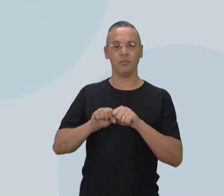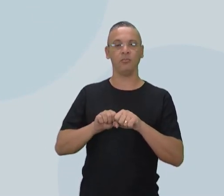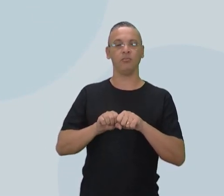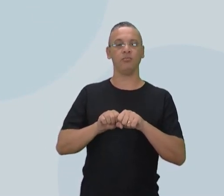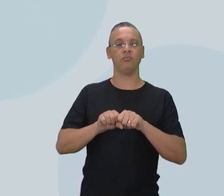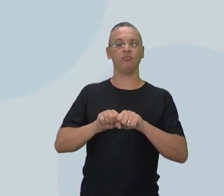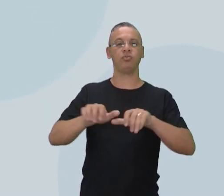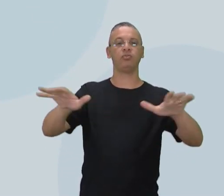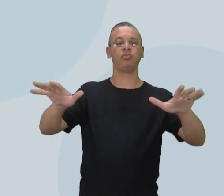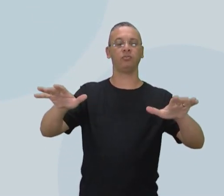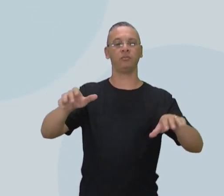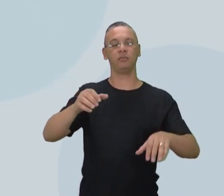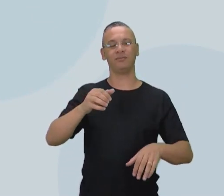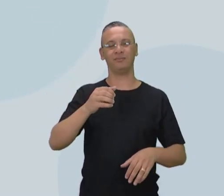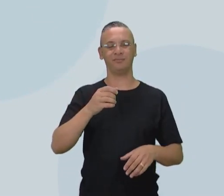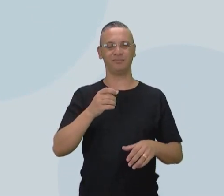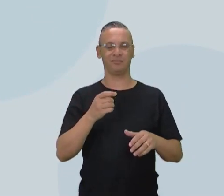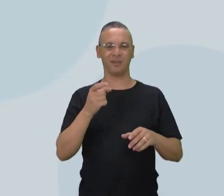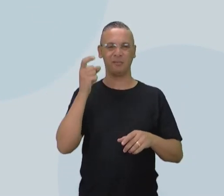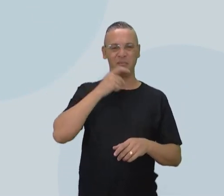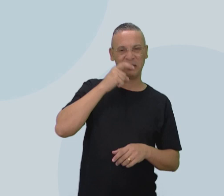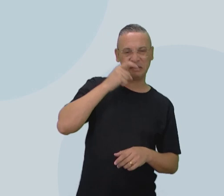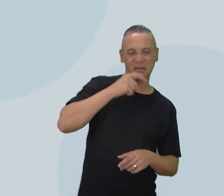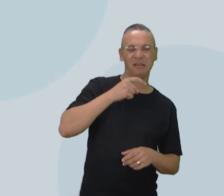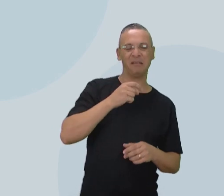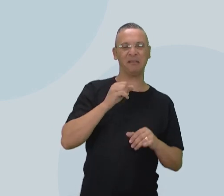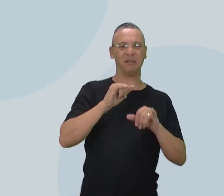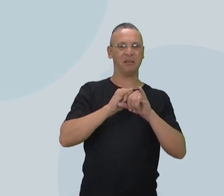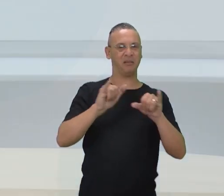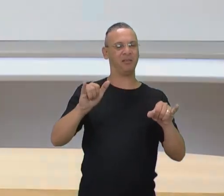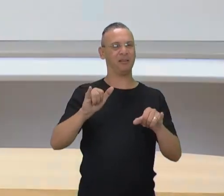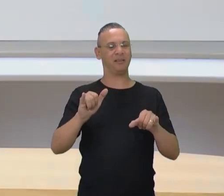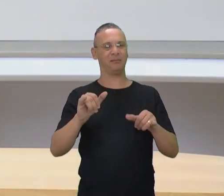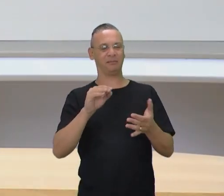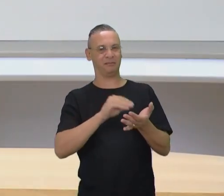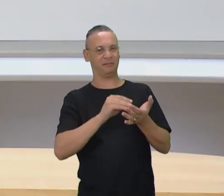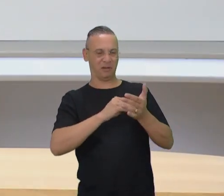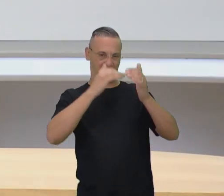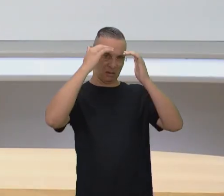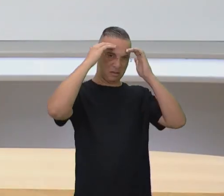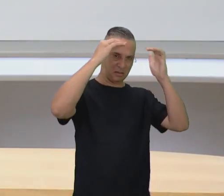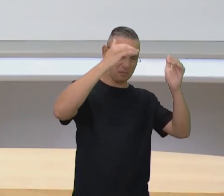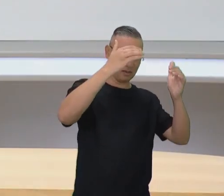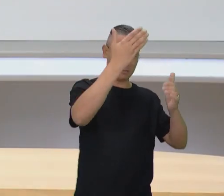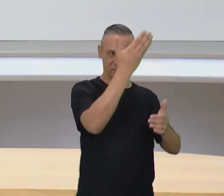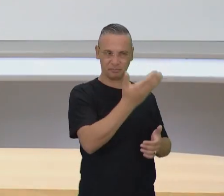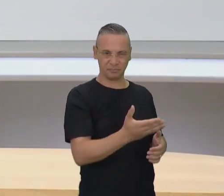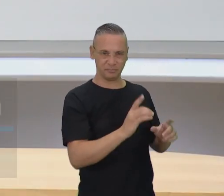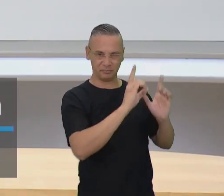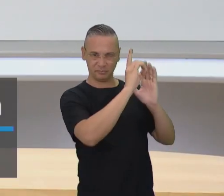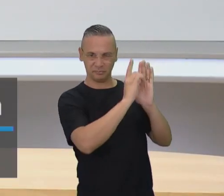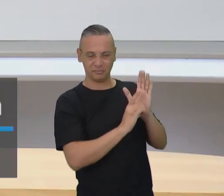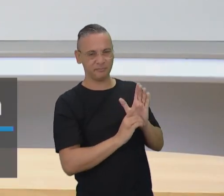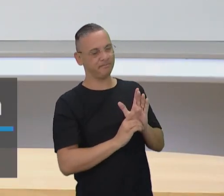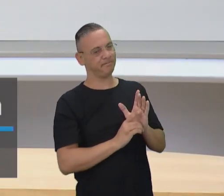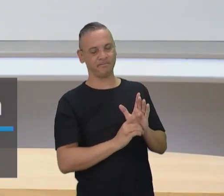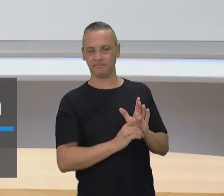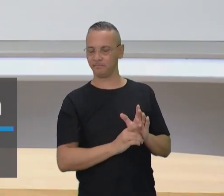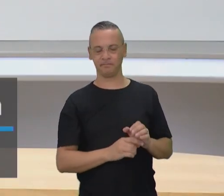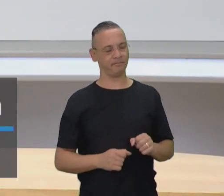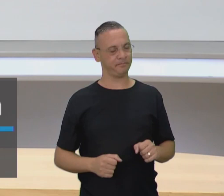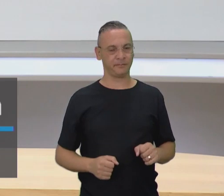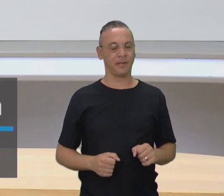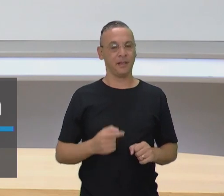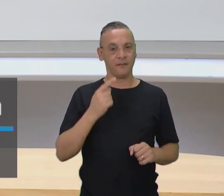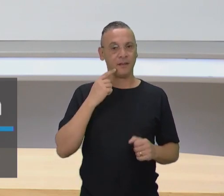parciais, tendenciosas, falsas e que desrespeitam os direitos humanos. Então, quando ele está falando aí, essa sequência está dizendo o seguinte,